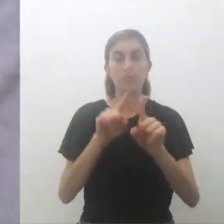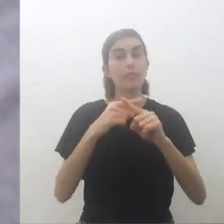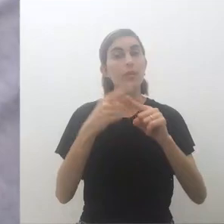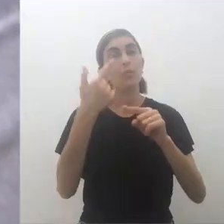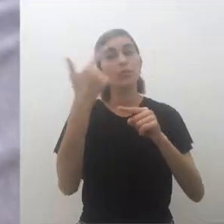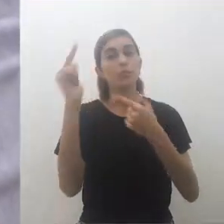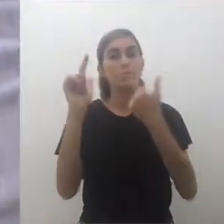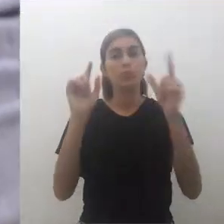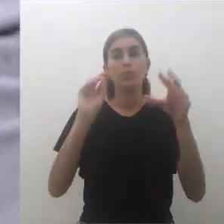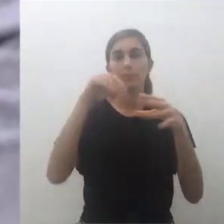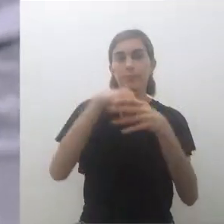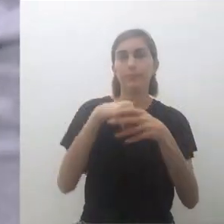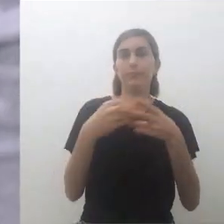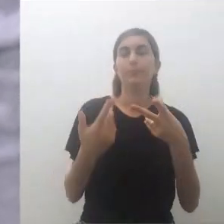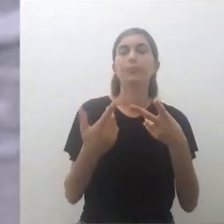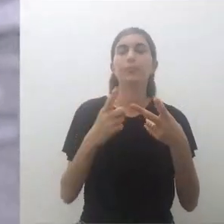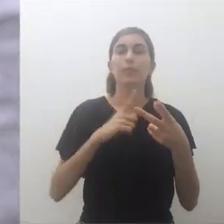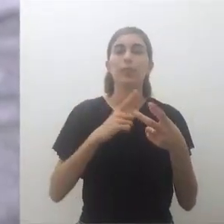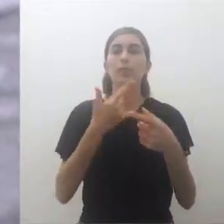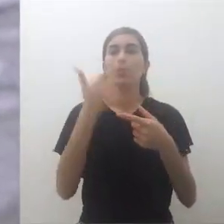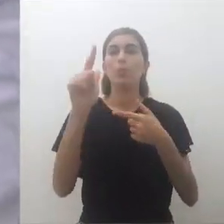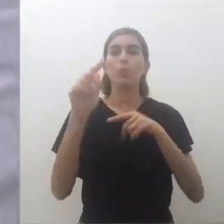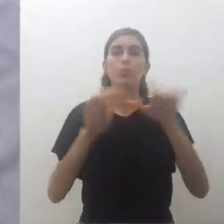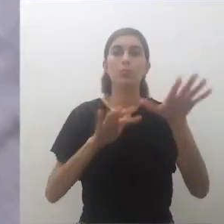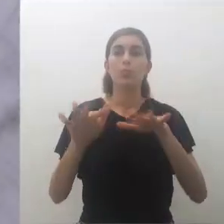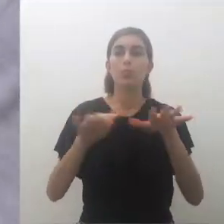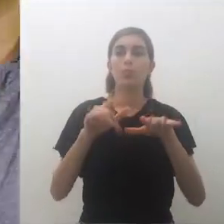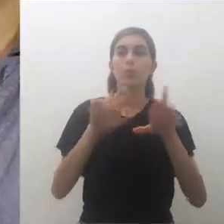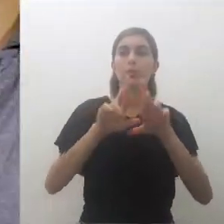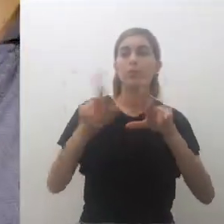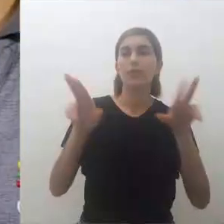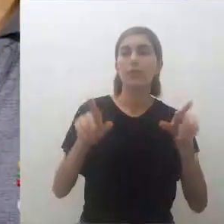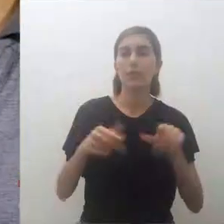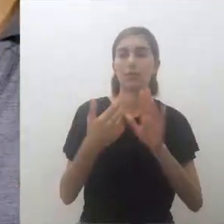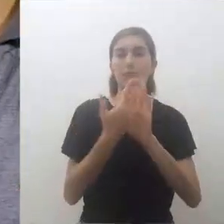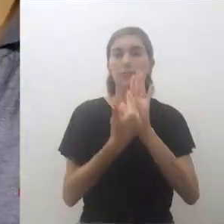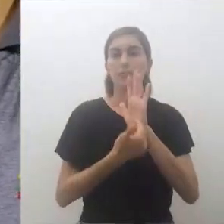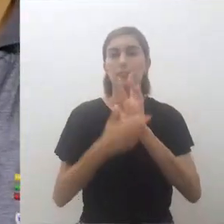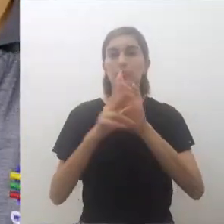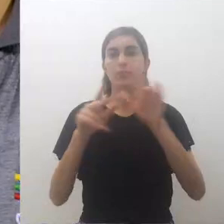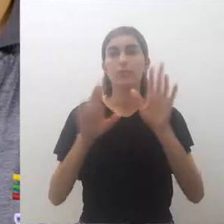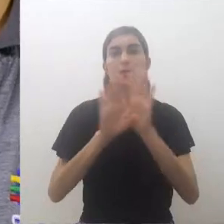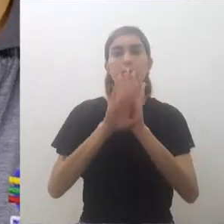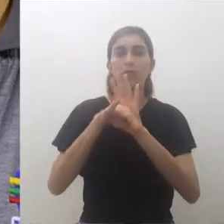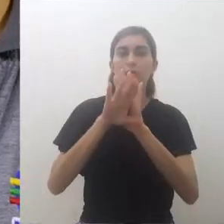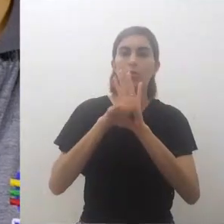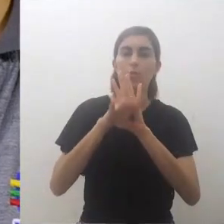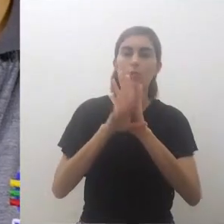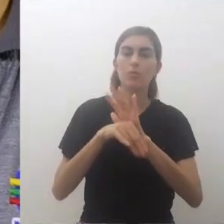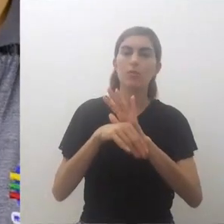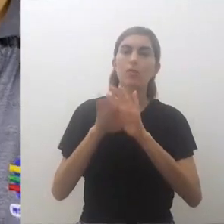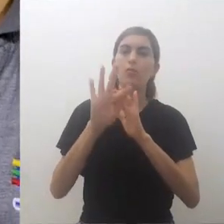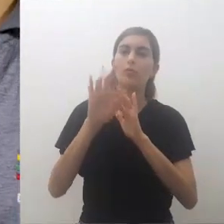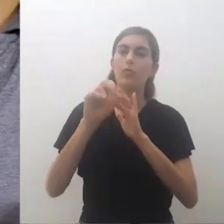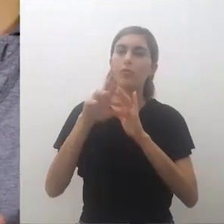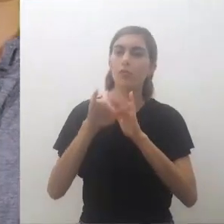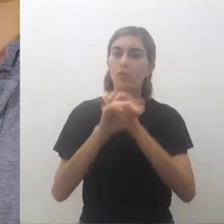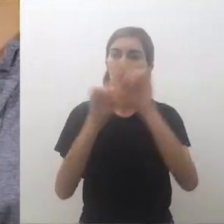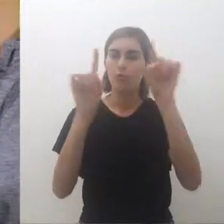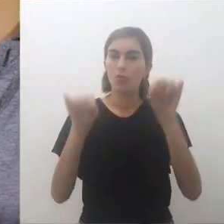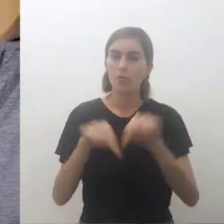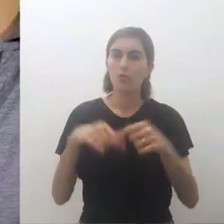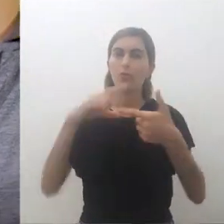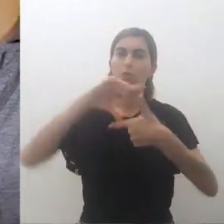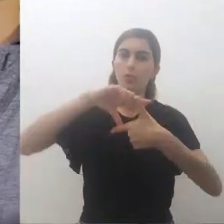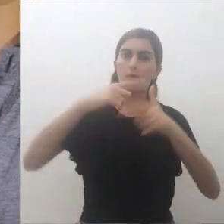outros elementos têm movimento, até lembrando dos conceitos que as formas têm. De